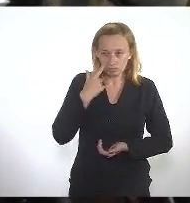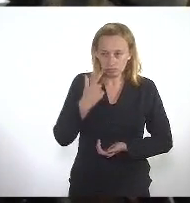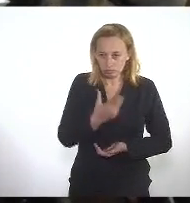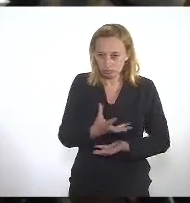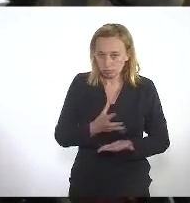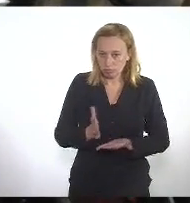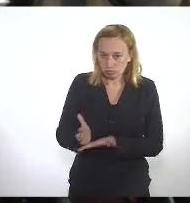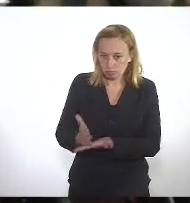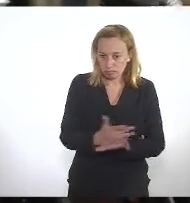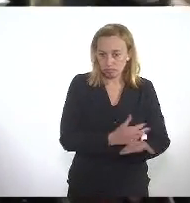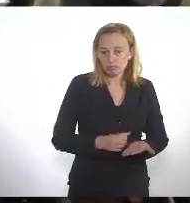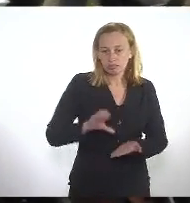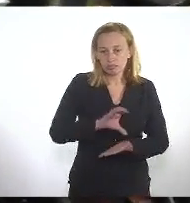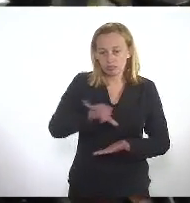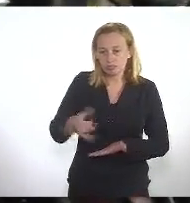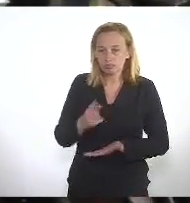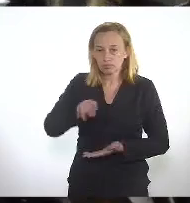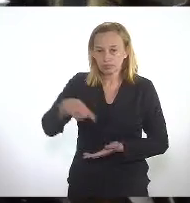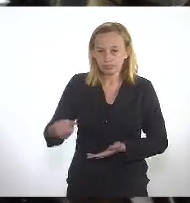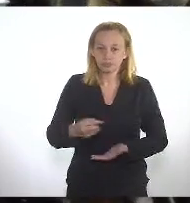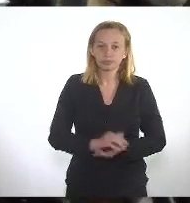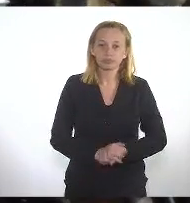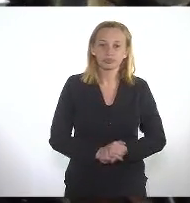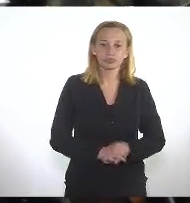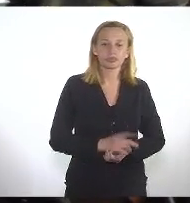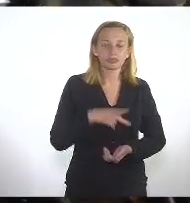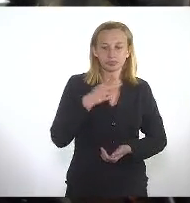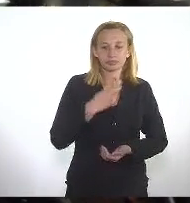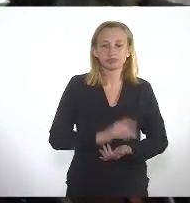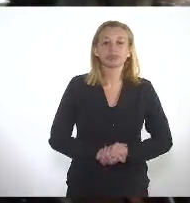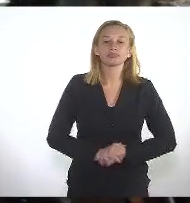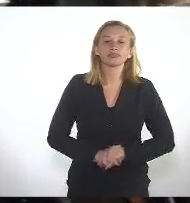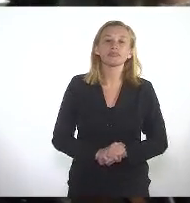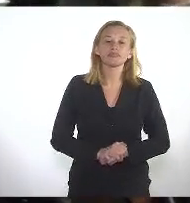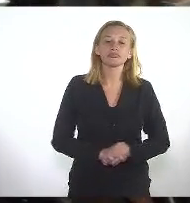Luiz, e vou remeter à CCJ. Qualquer coisa prejudica lá. Pela Comissão de Saúde.